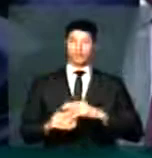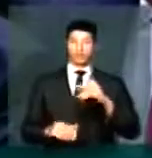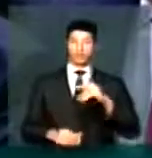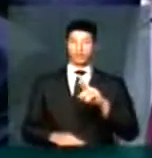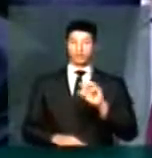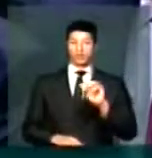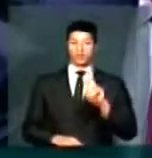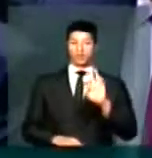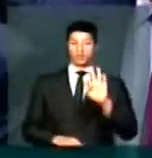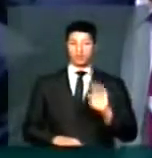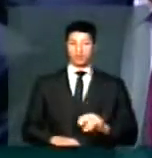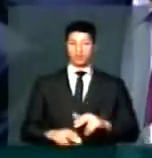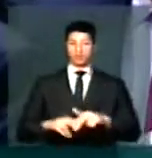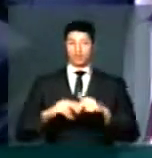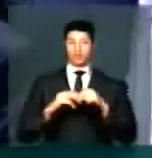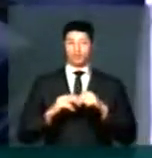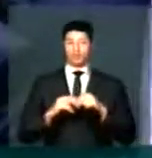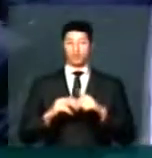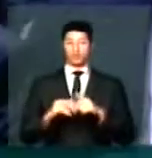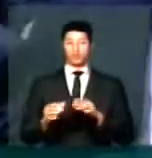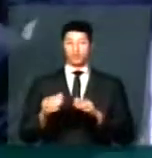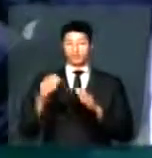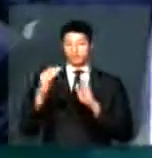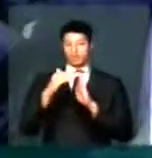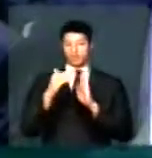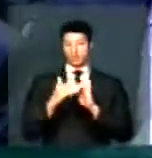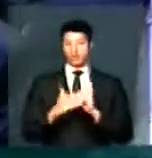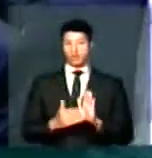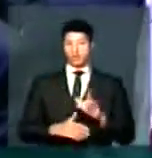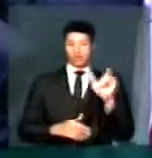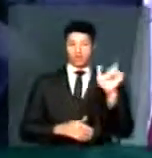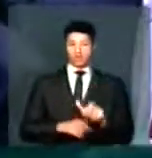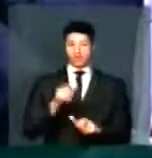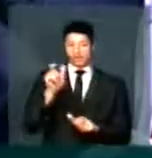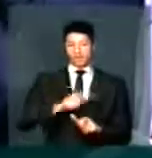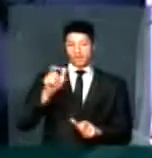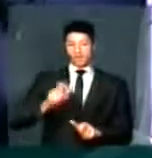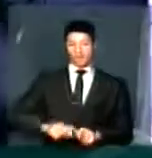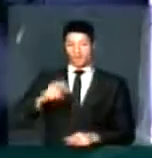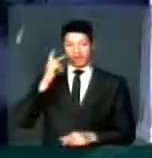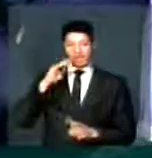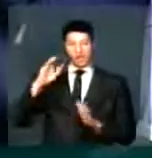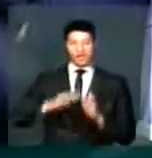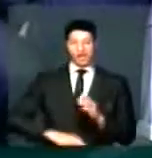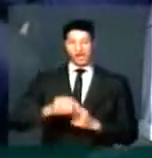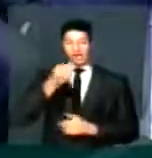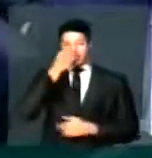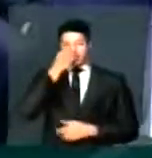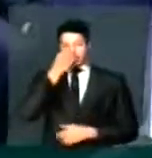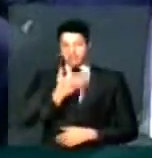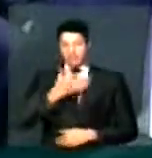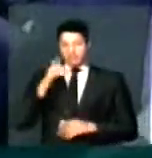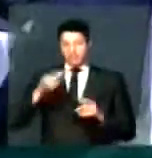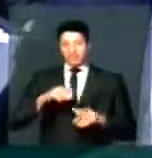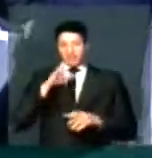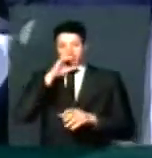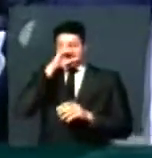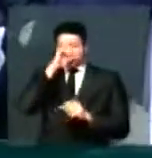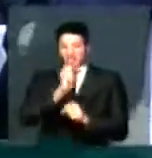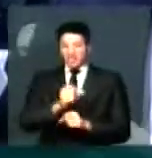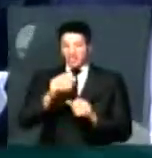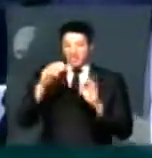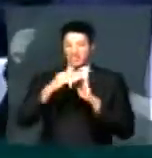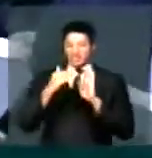produtos previstos numa determinada lista de classificação para repartição de benefícios. Onde é que é forjada essa